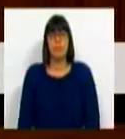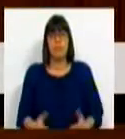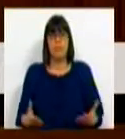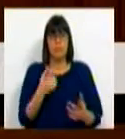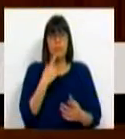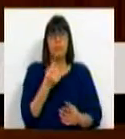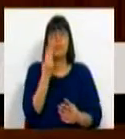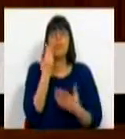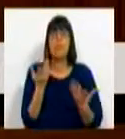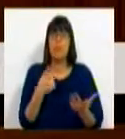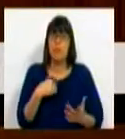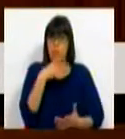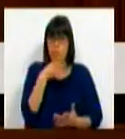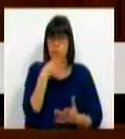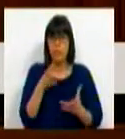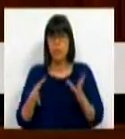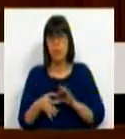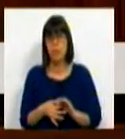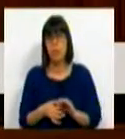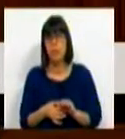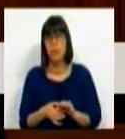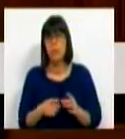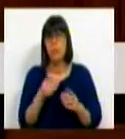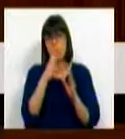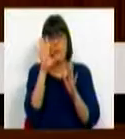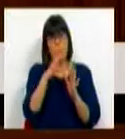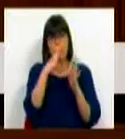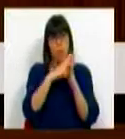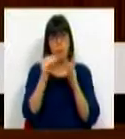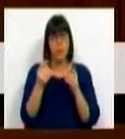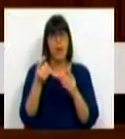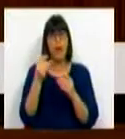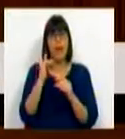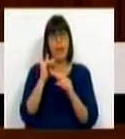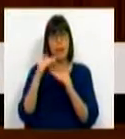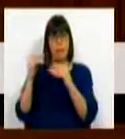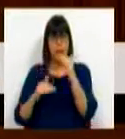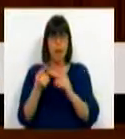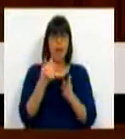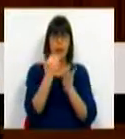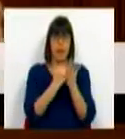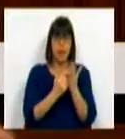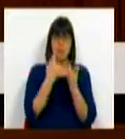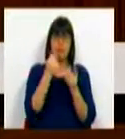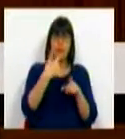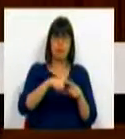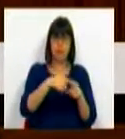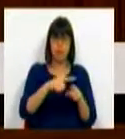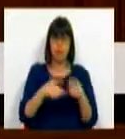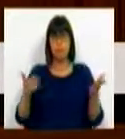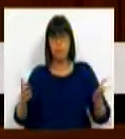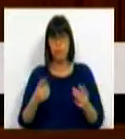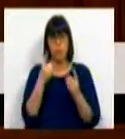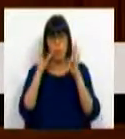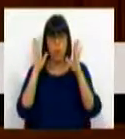A pergunta é como classificaria o modelo de imparidade e a carteira de crédito, portanto,